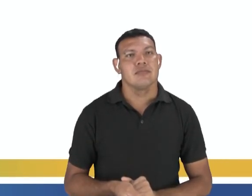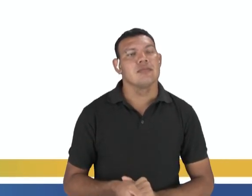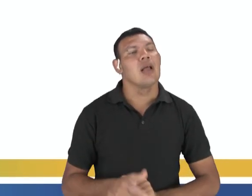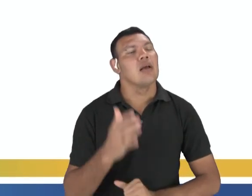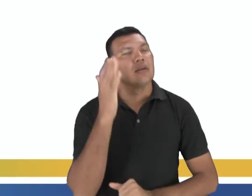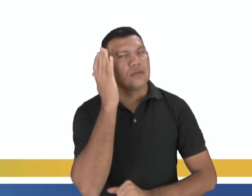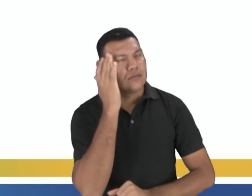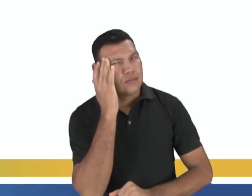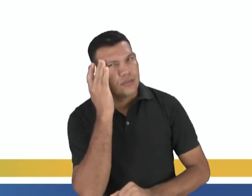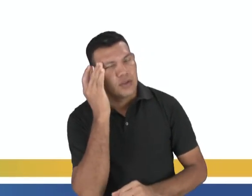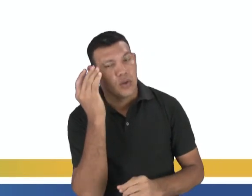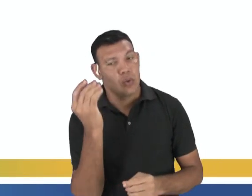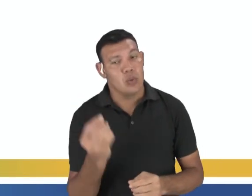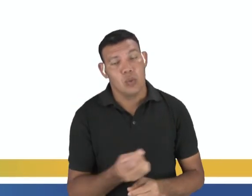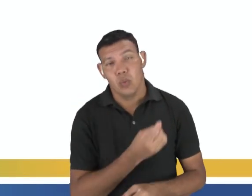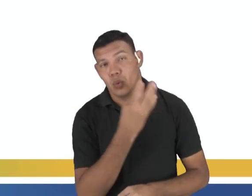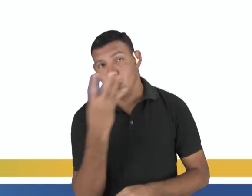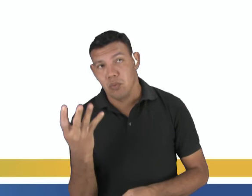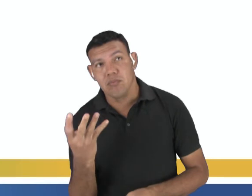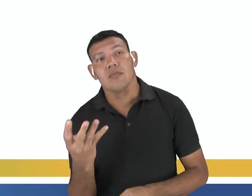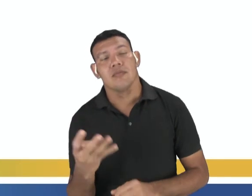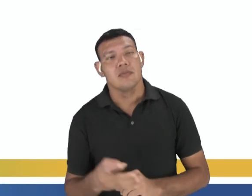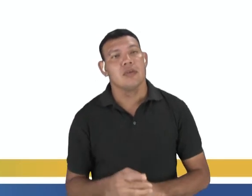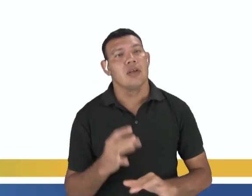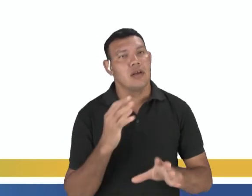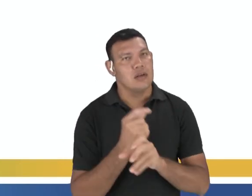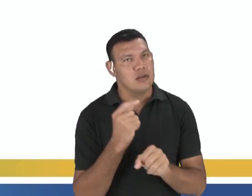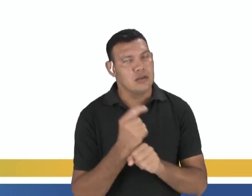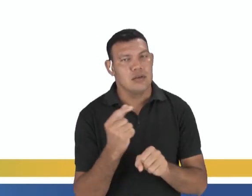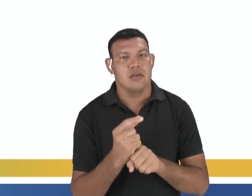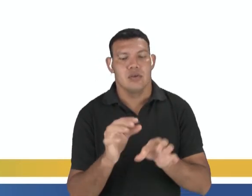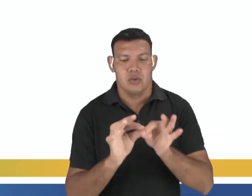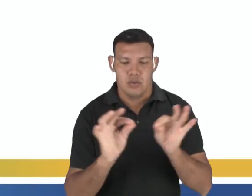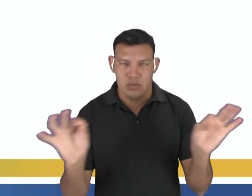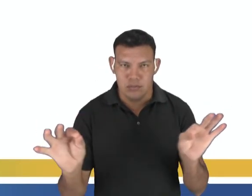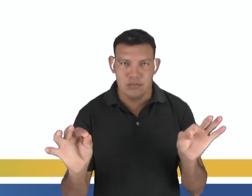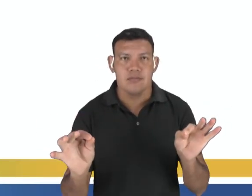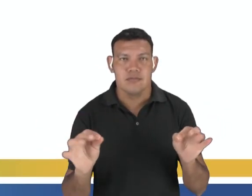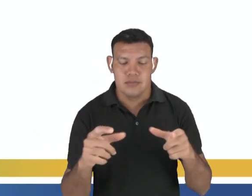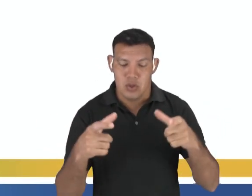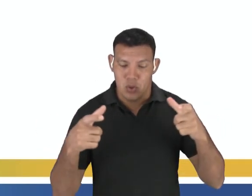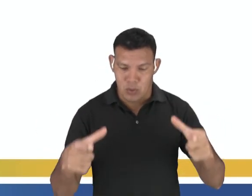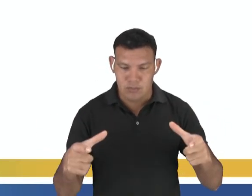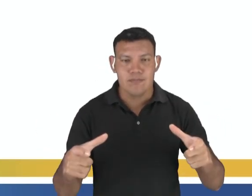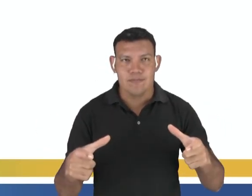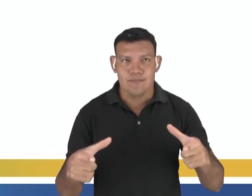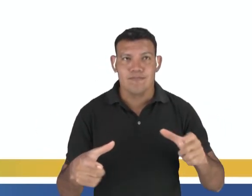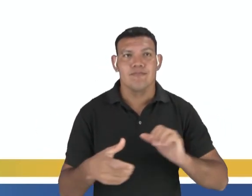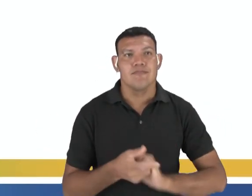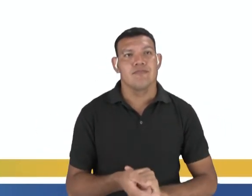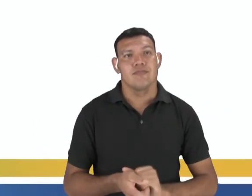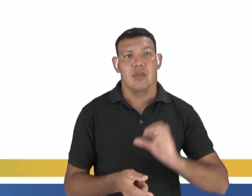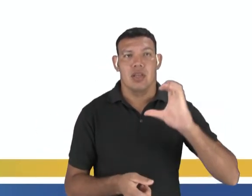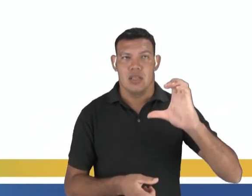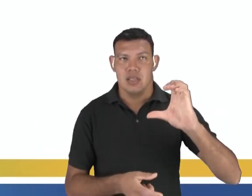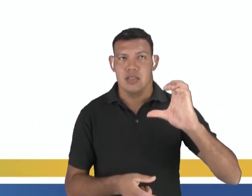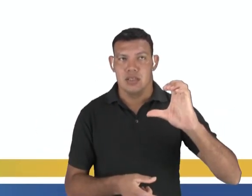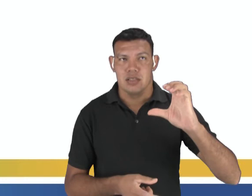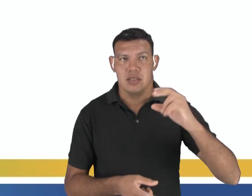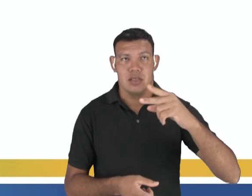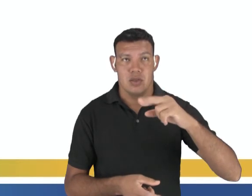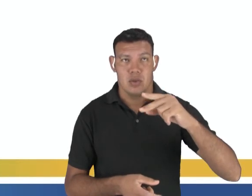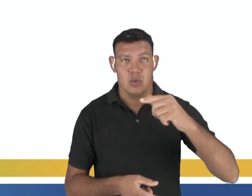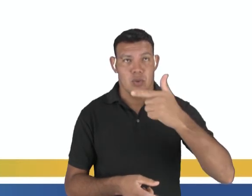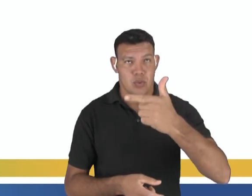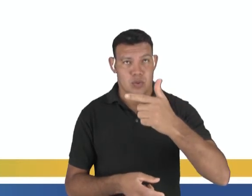saber quanto que é uma volta completa, o que eu vou fazer? Vou calcular o comprimento da circunferência a partir da fórmula 2 vezes π vezes